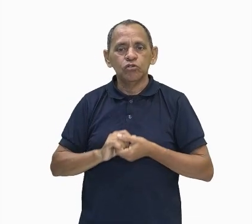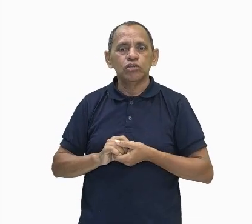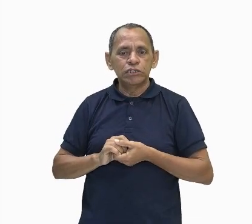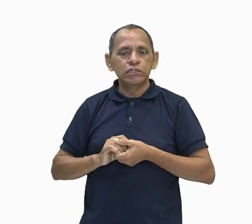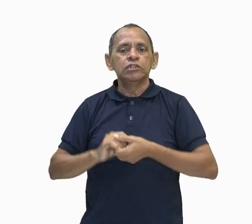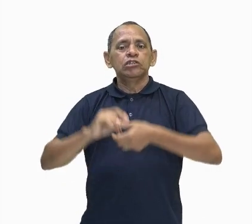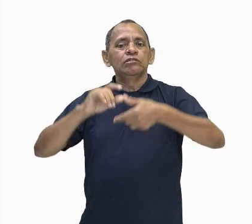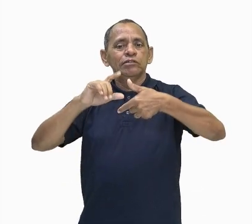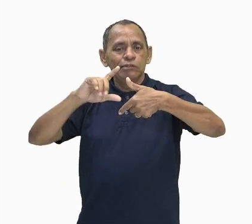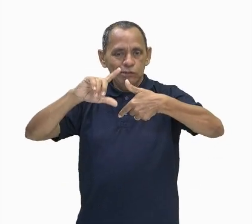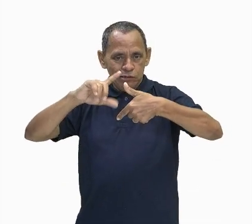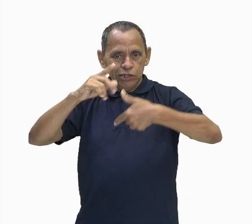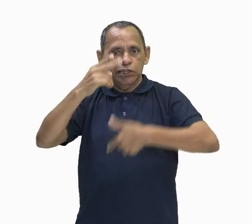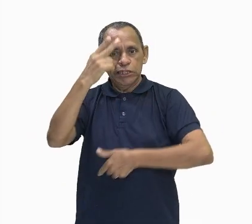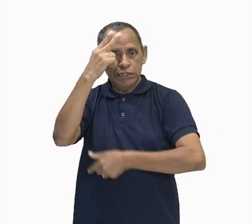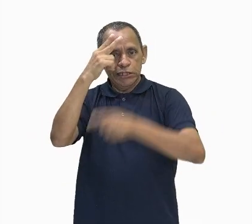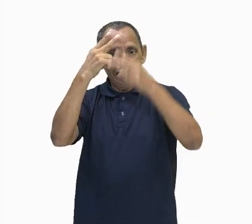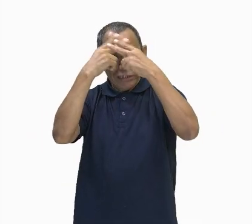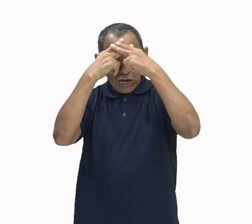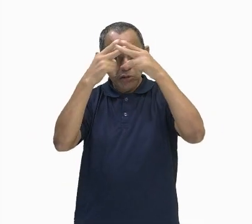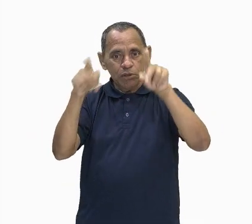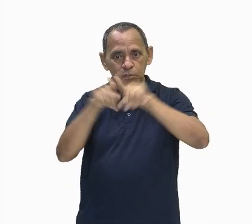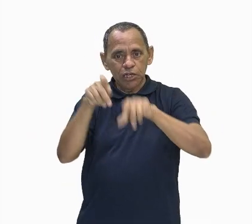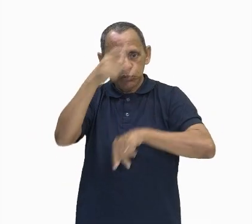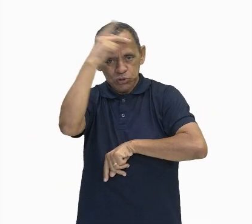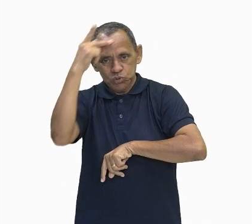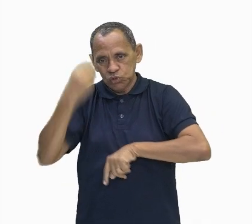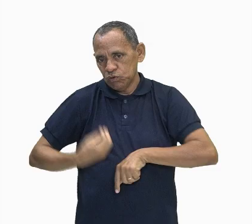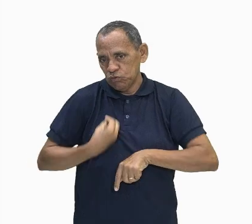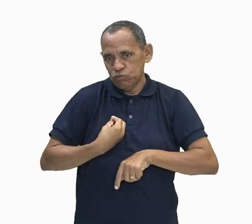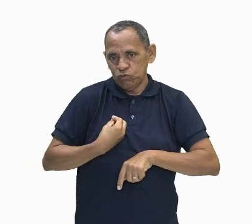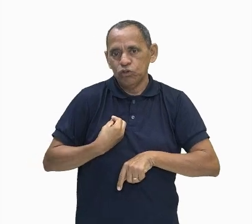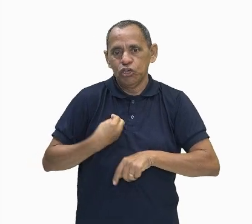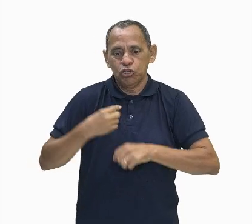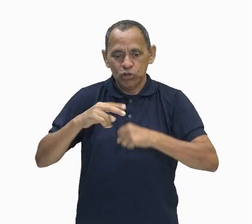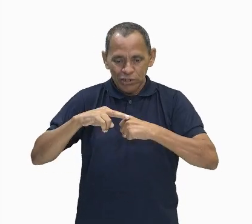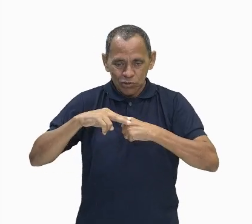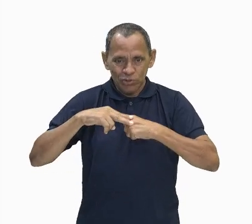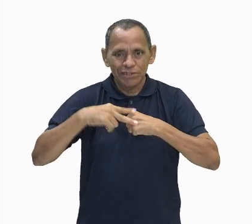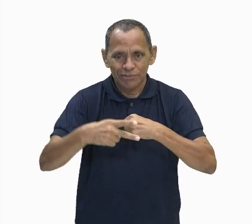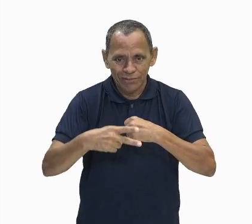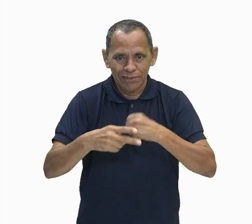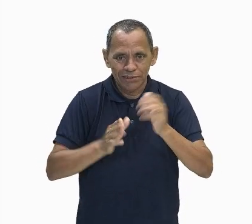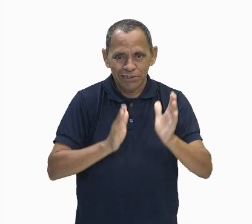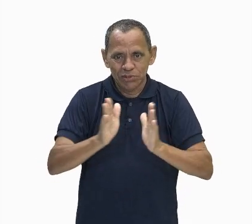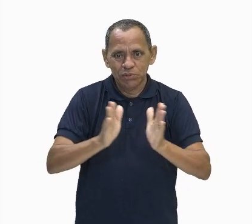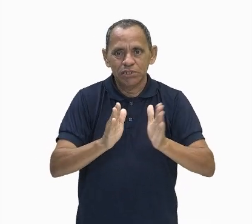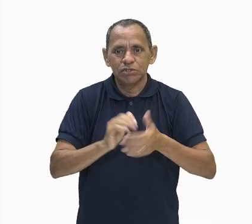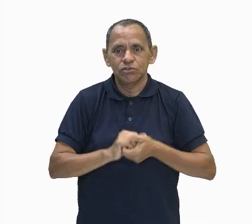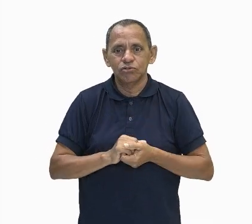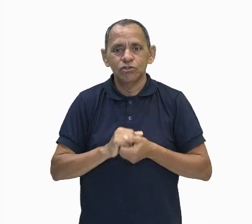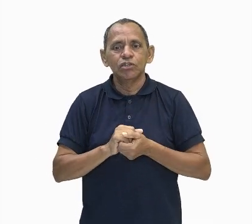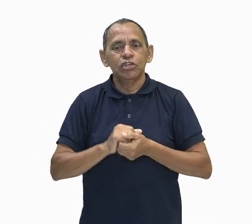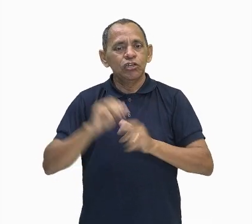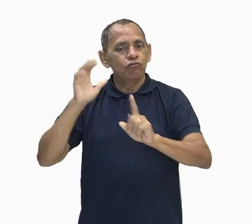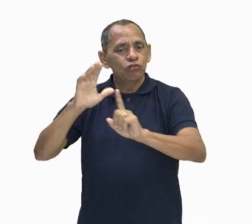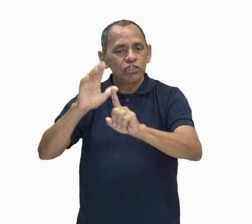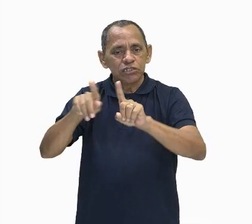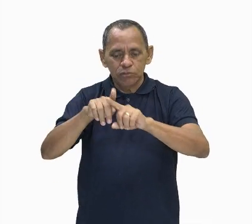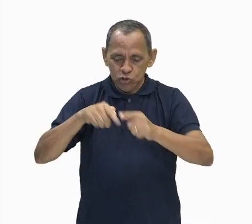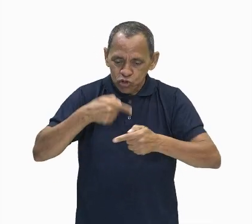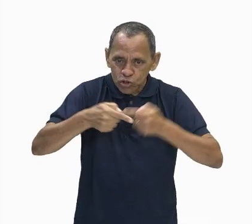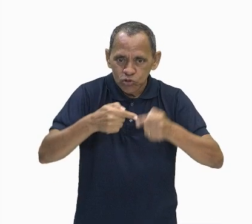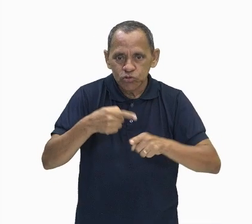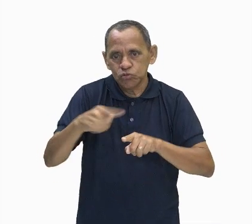acabaram sobrevivendo, mas convivendo com as sequelas e que afetaram outras gerações, não